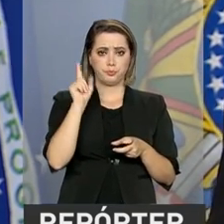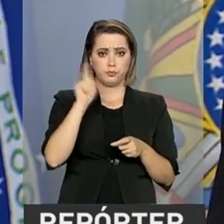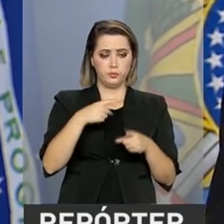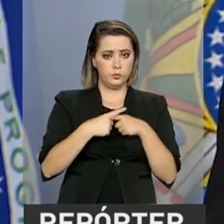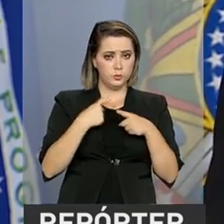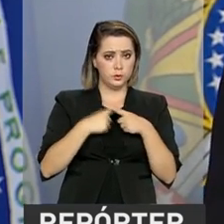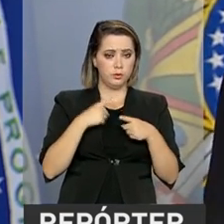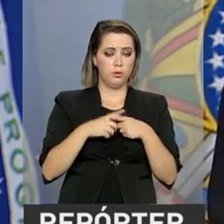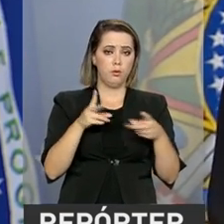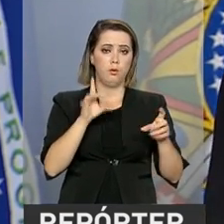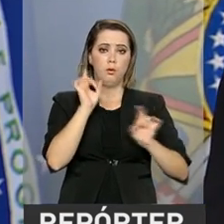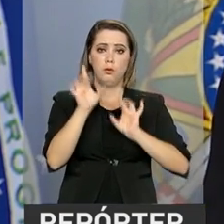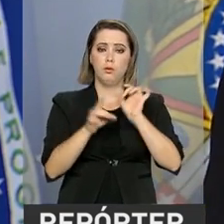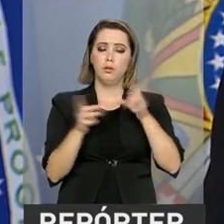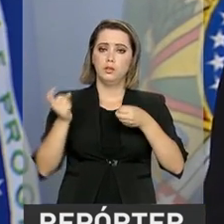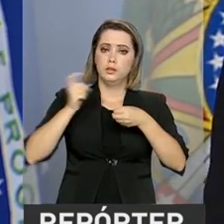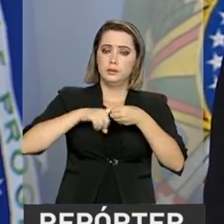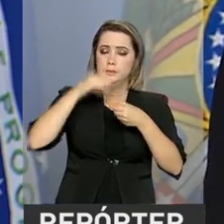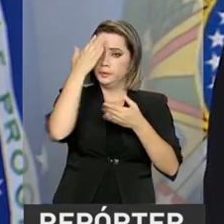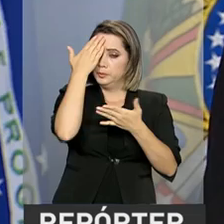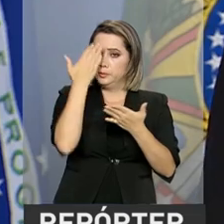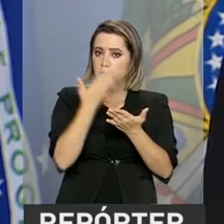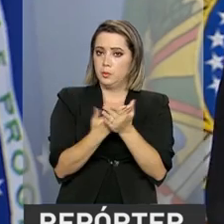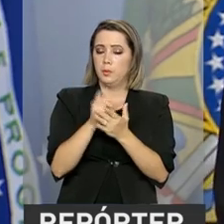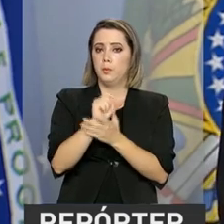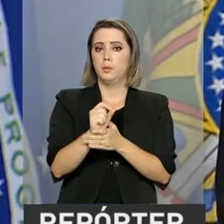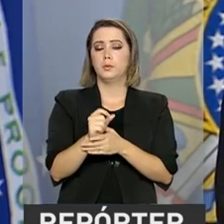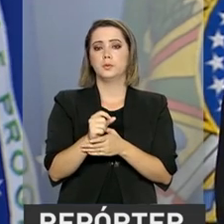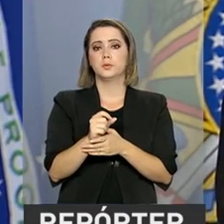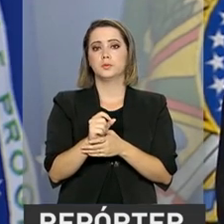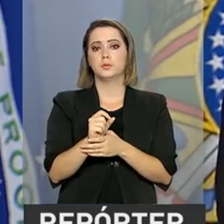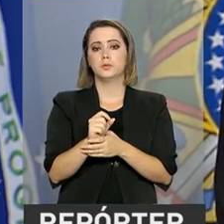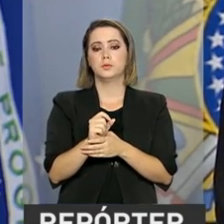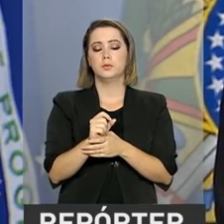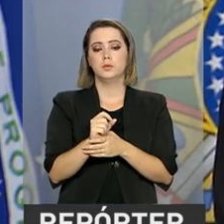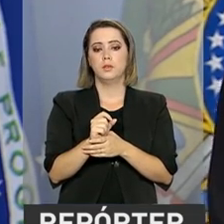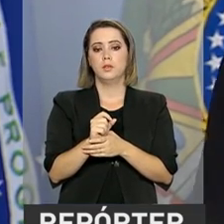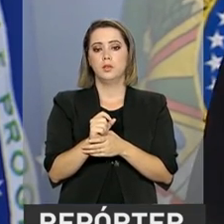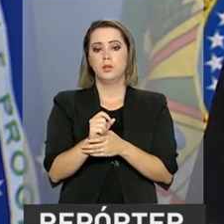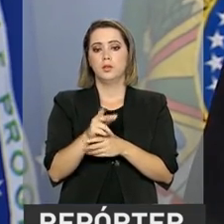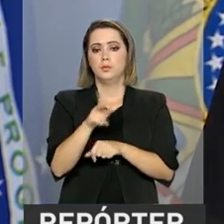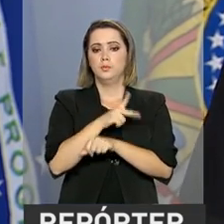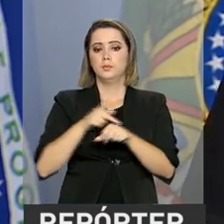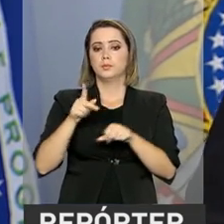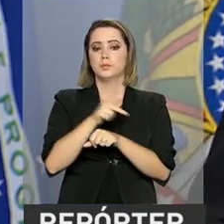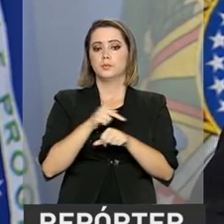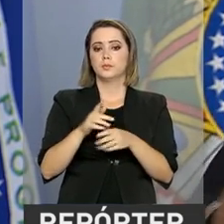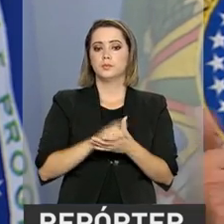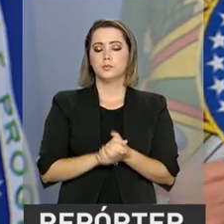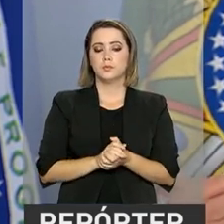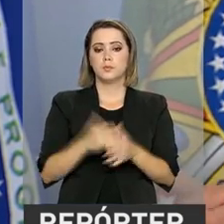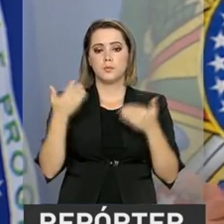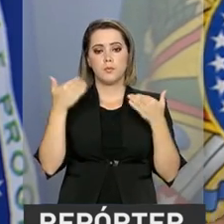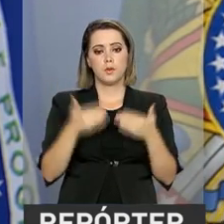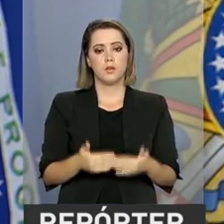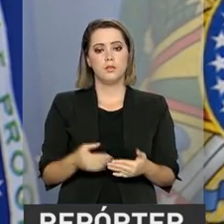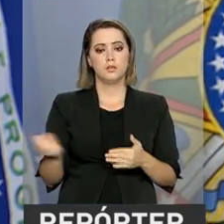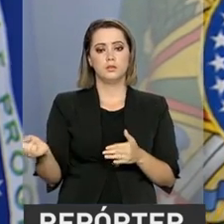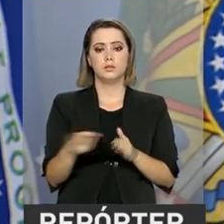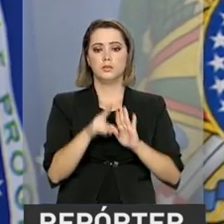em função da retomada da credibilidade e da confiança no país em Face das